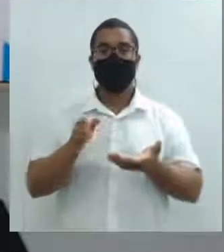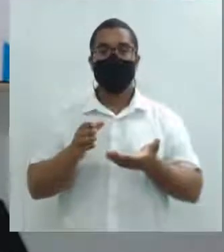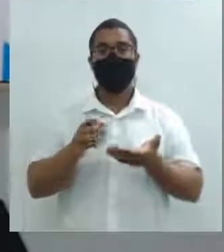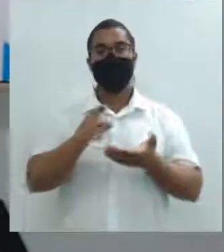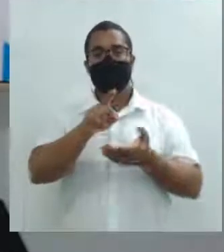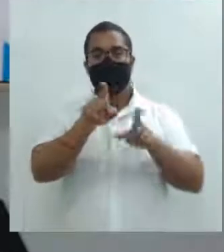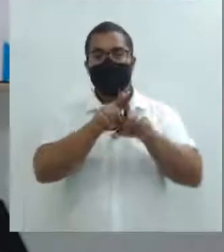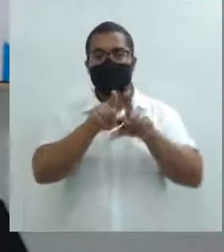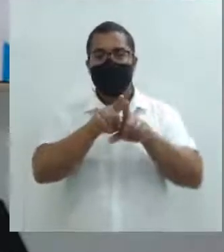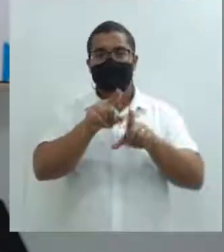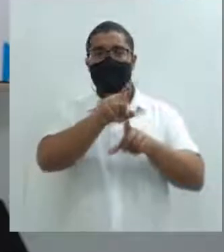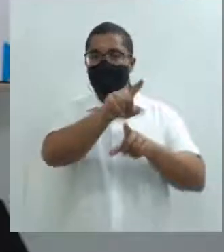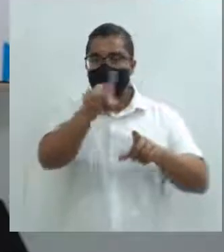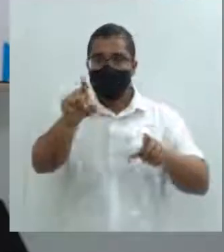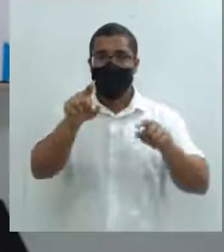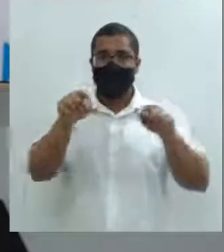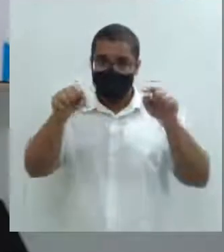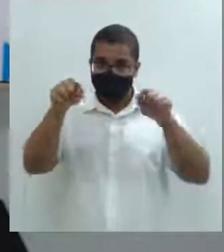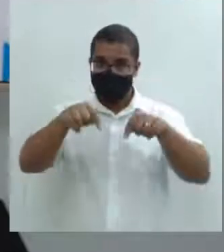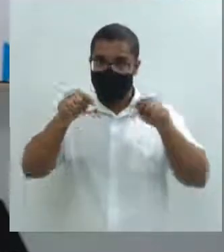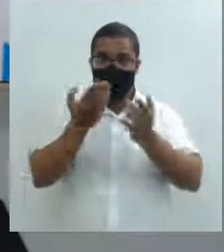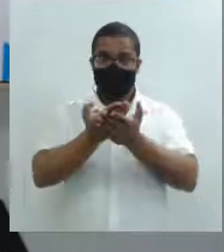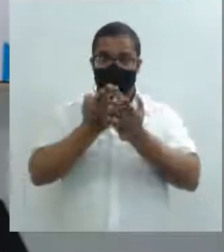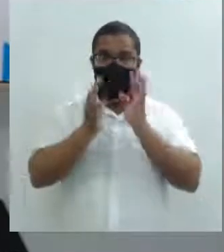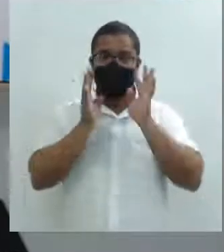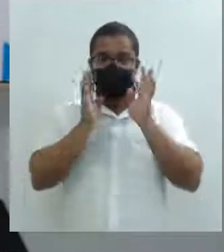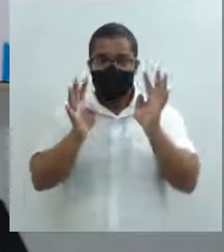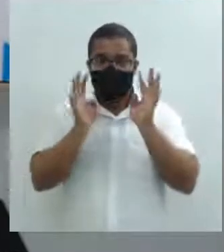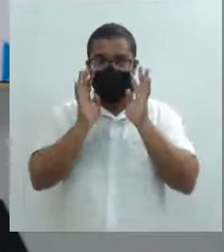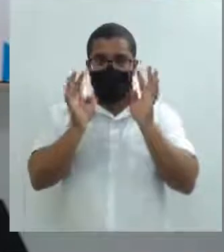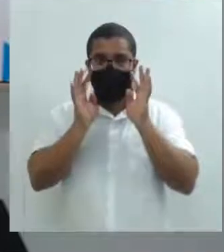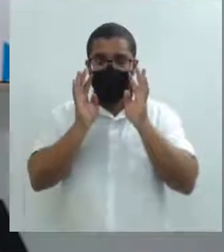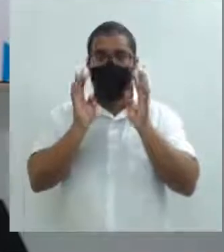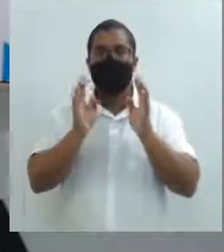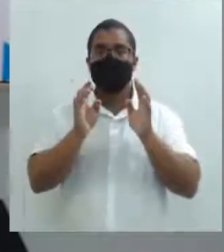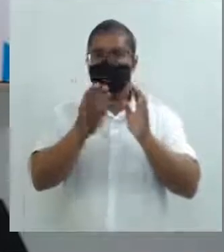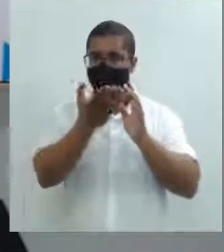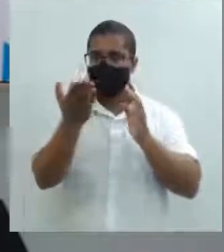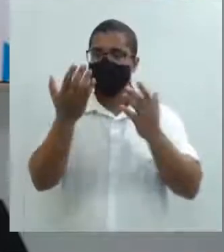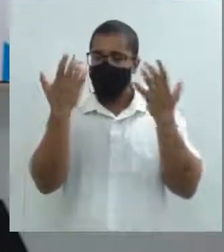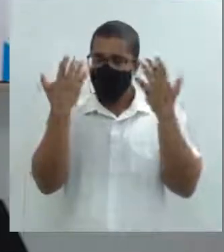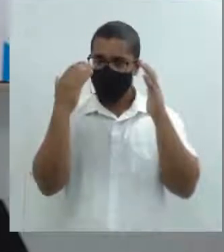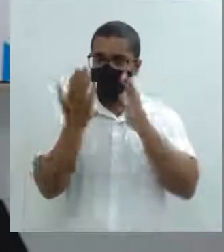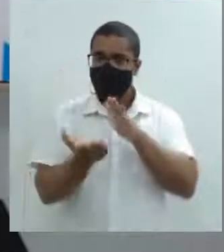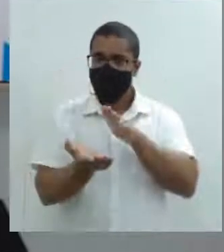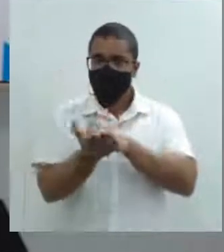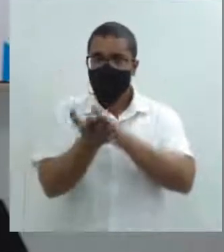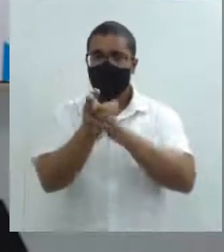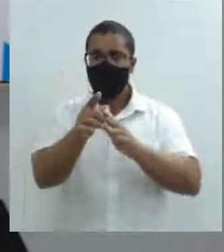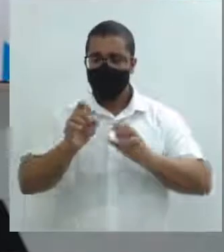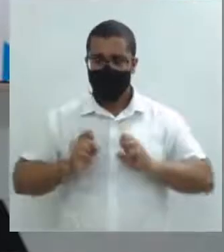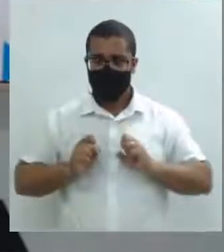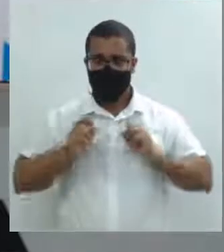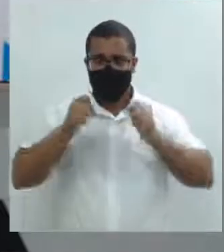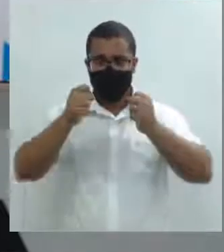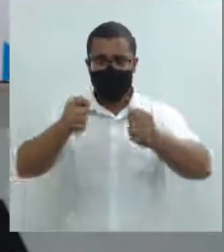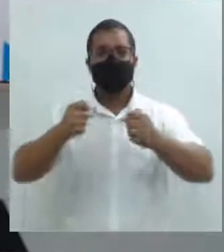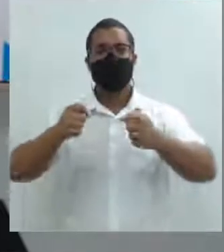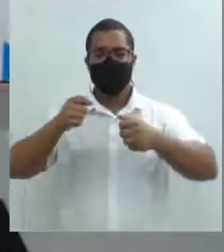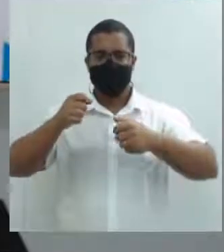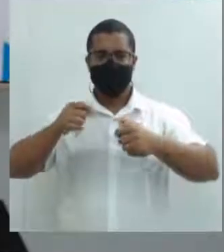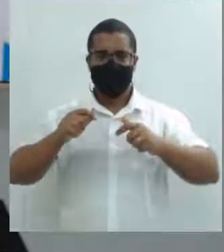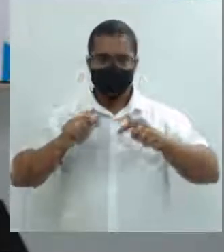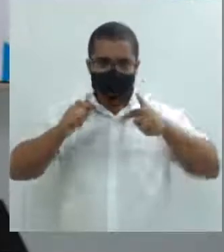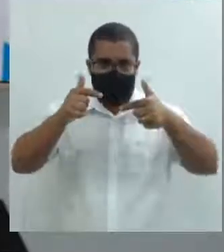a vocês que estão assistindo a esta aula de hoje, parabenizar todos vocês pelo empenho, pela dedicação,